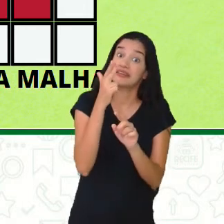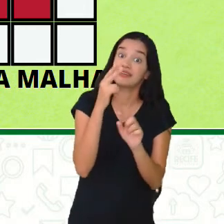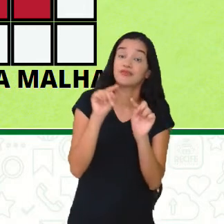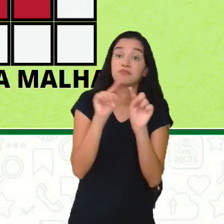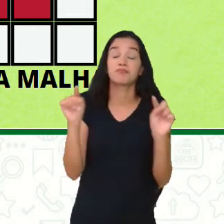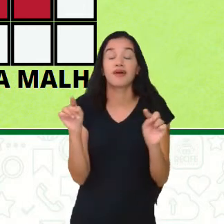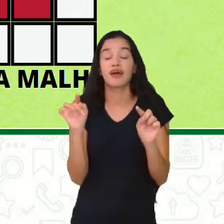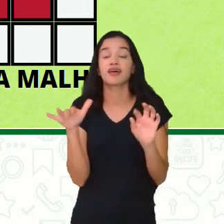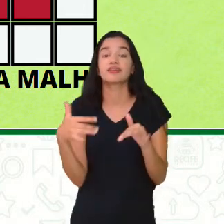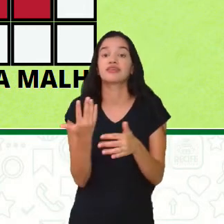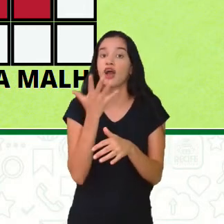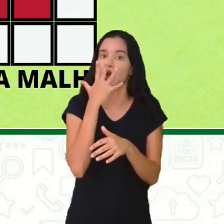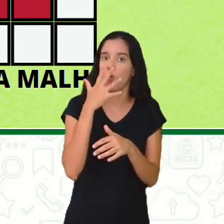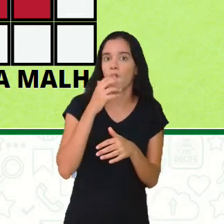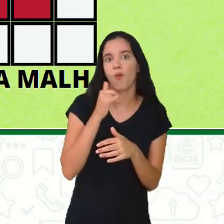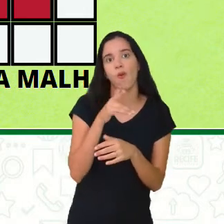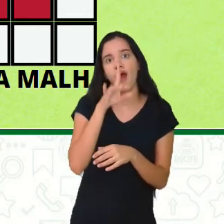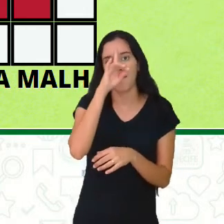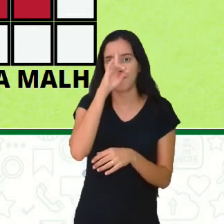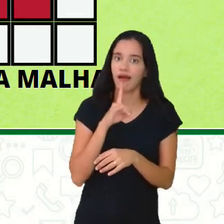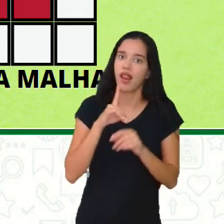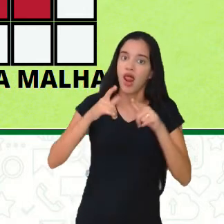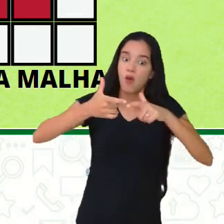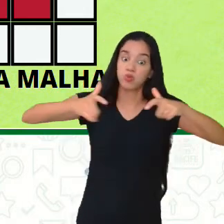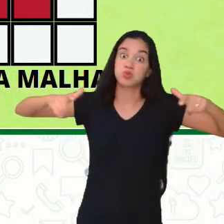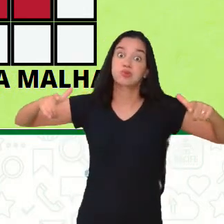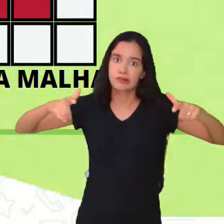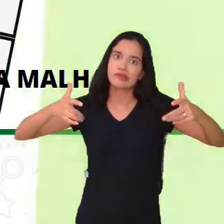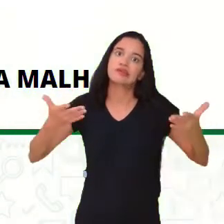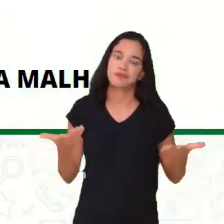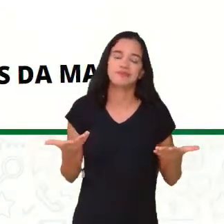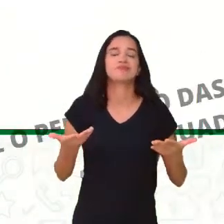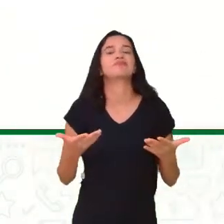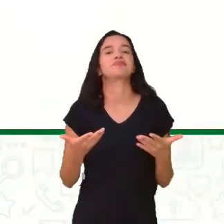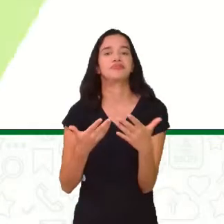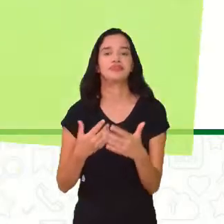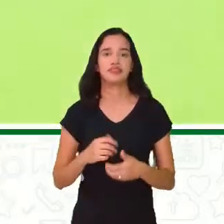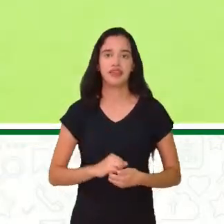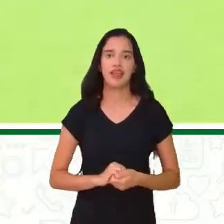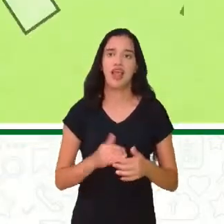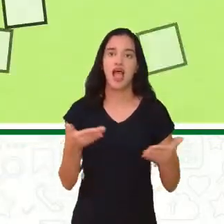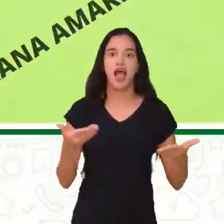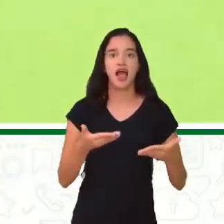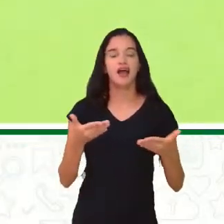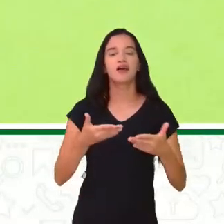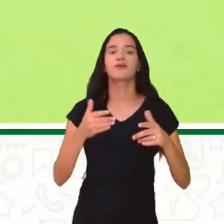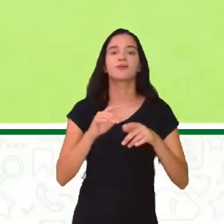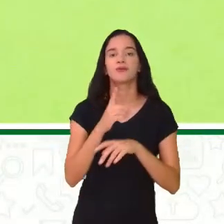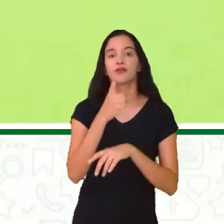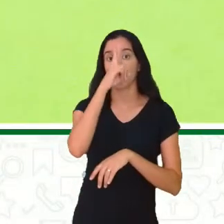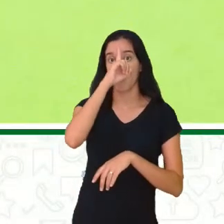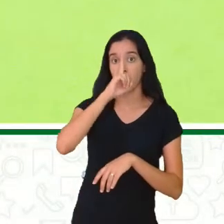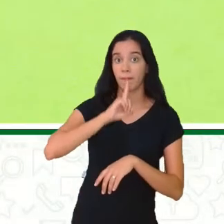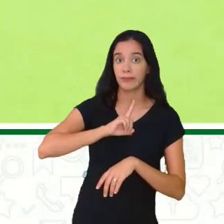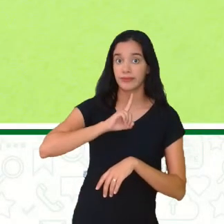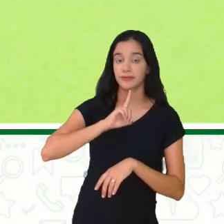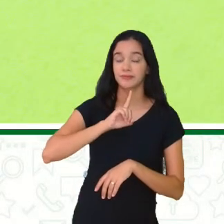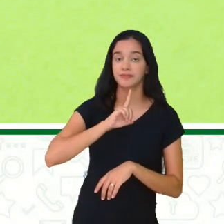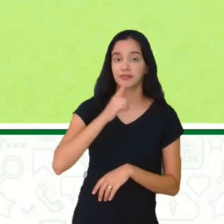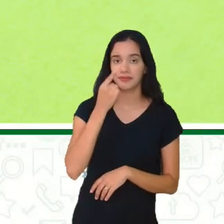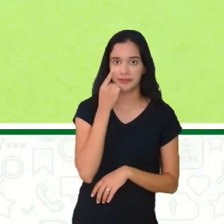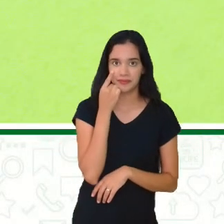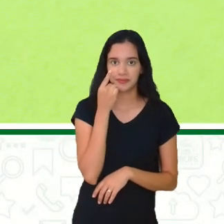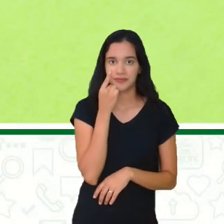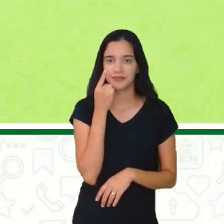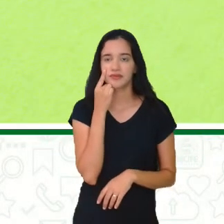maior, ok? Bem maior, né? Então, vamos ver quanto o amarelo tem. Olha